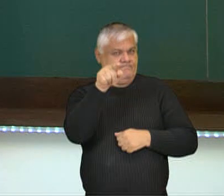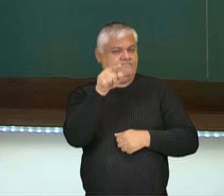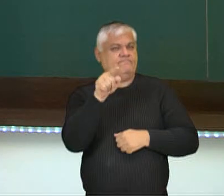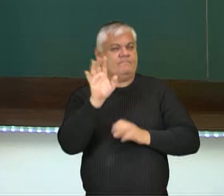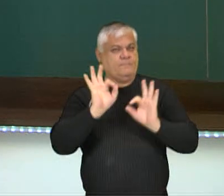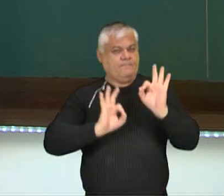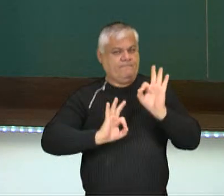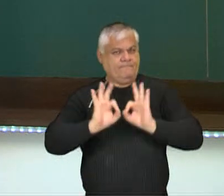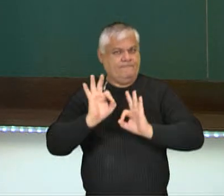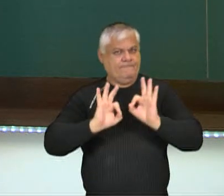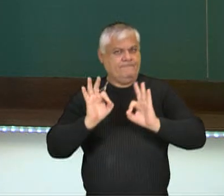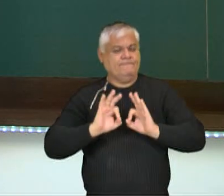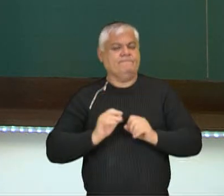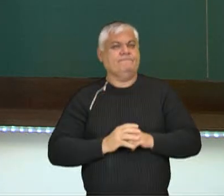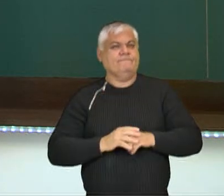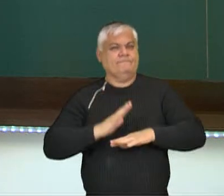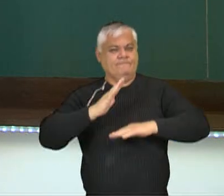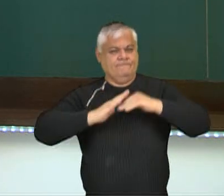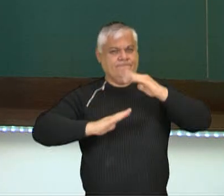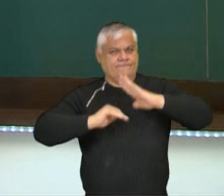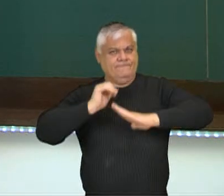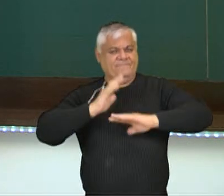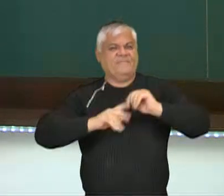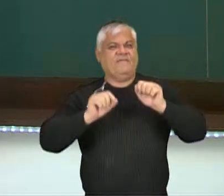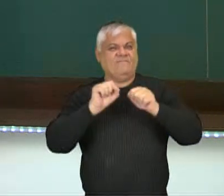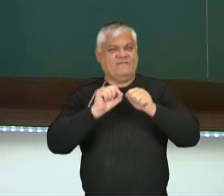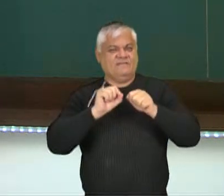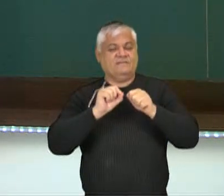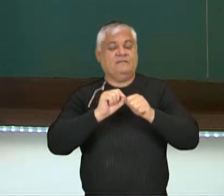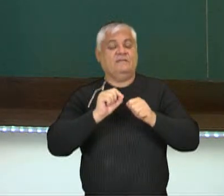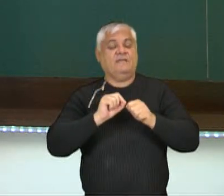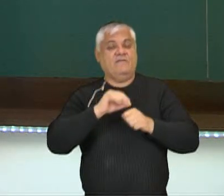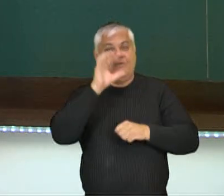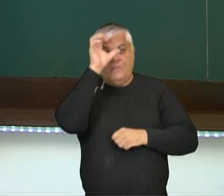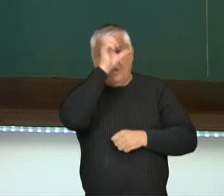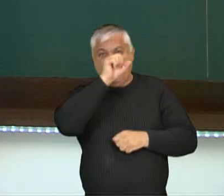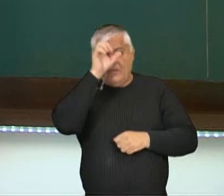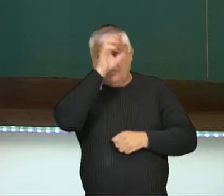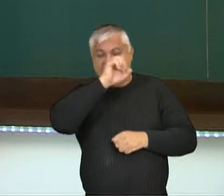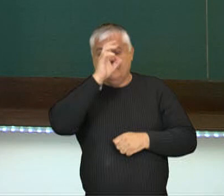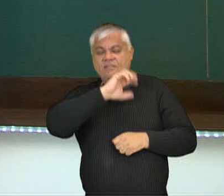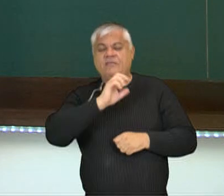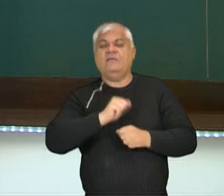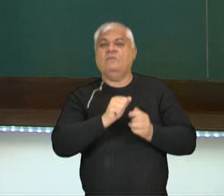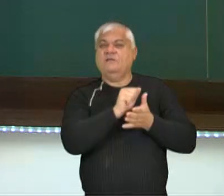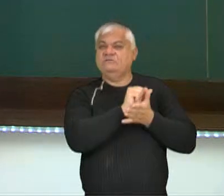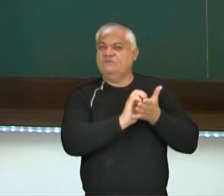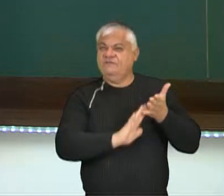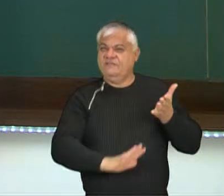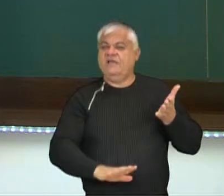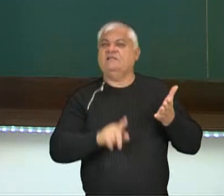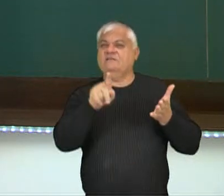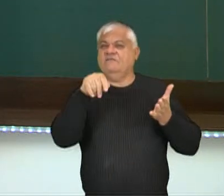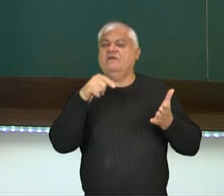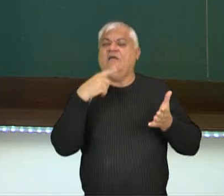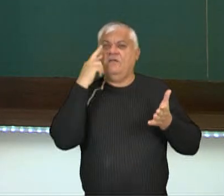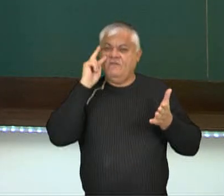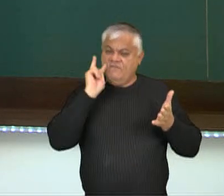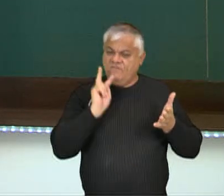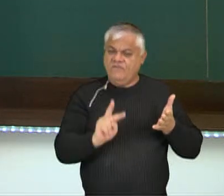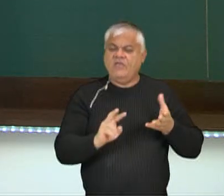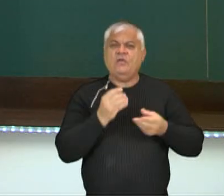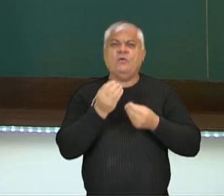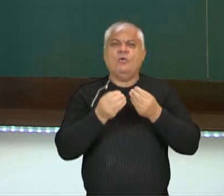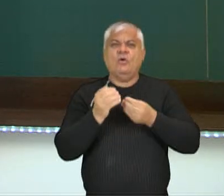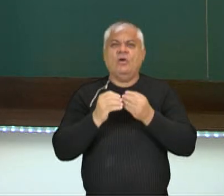a gente fazer um mão na massa. A gente vai aprender uma atividade aí, vou orientar você, explicar, fazer uma atividade que você vai poder observar